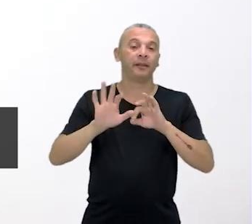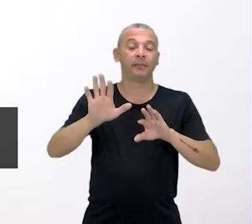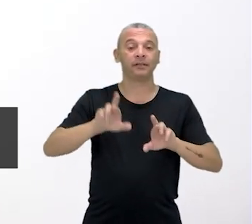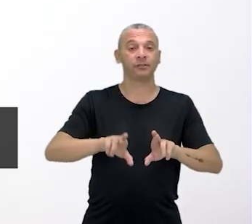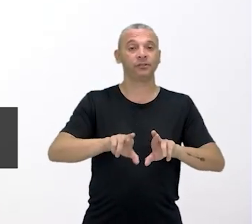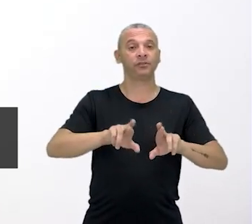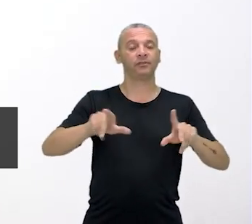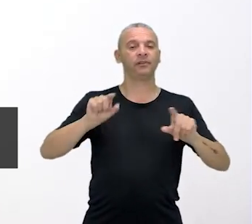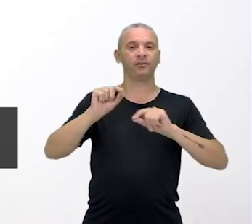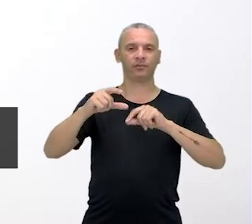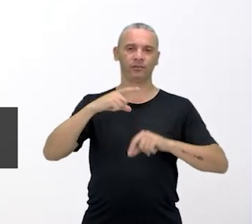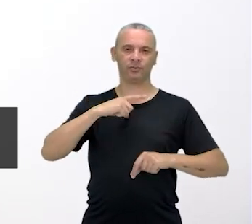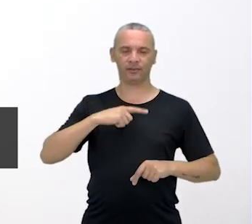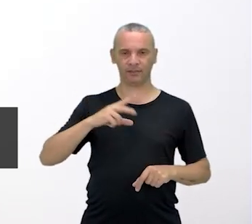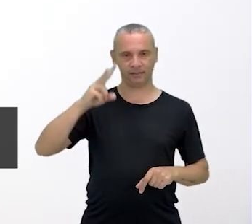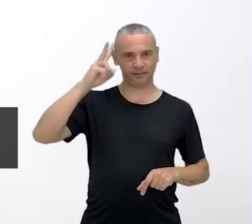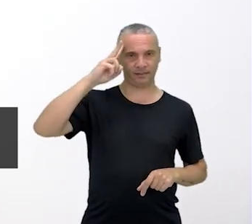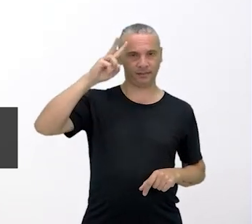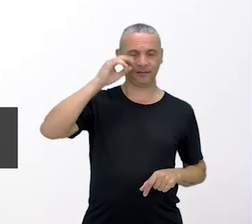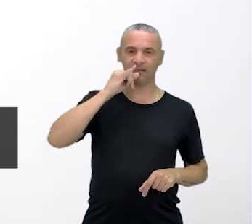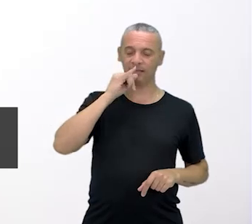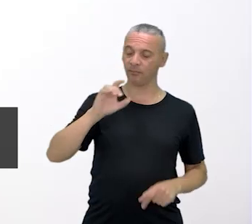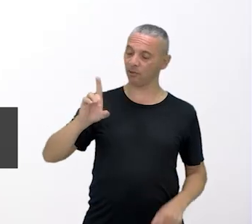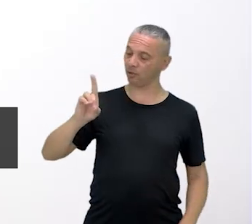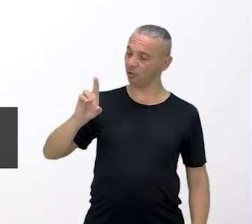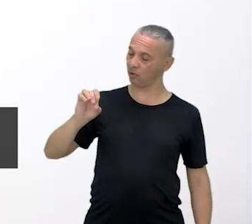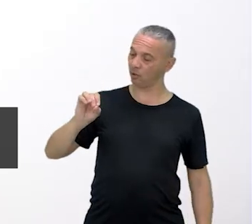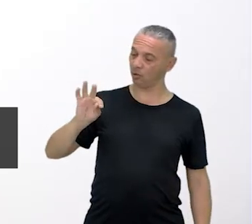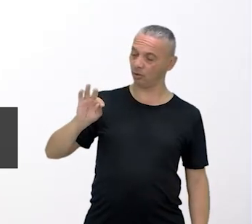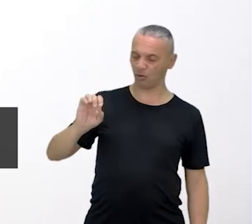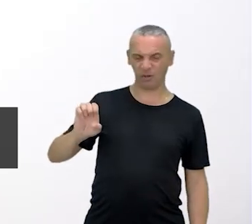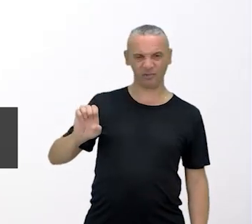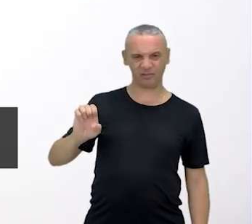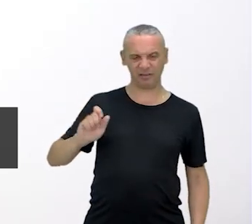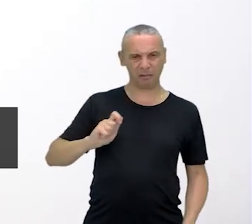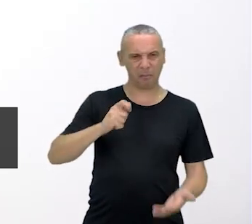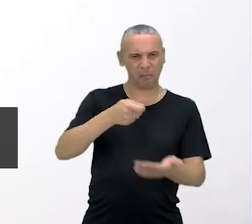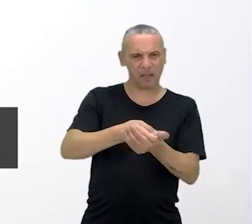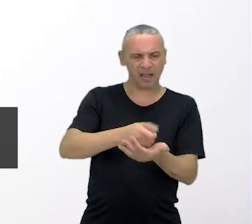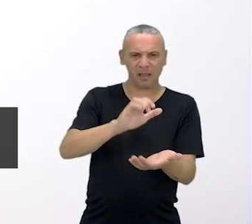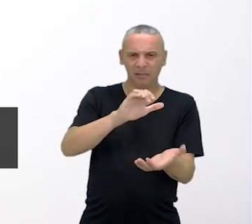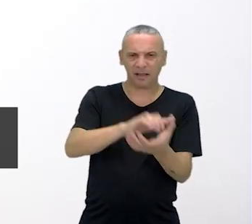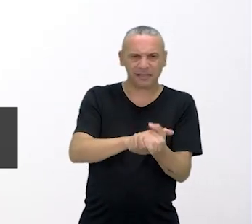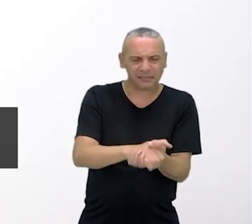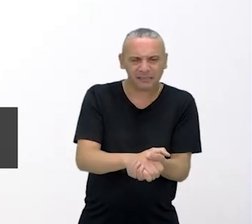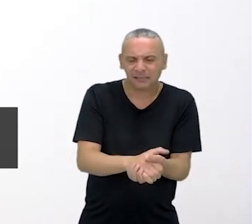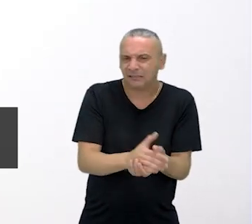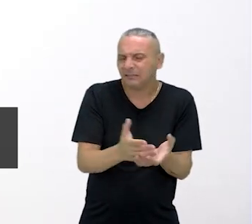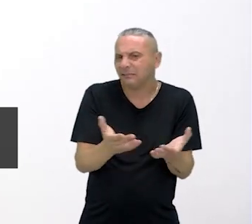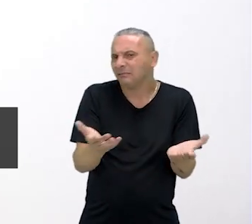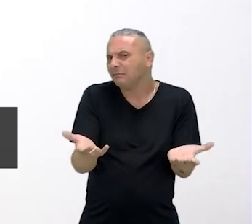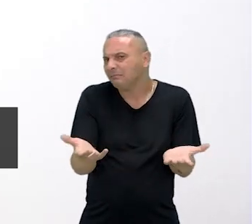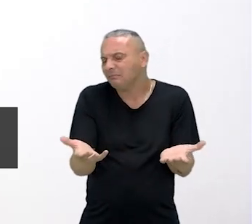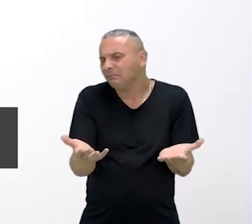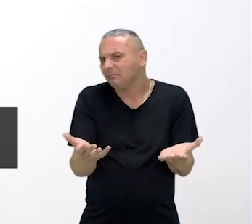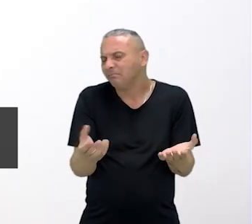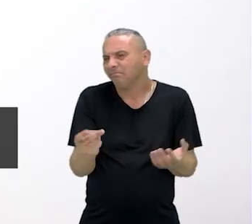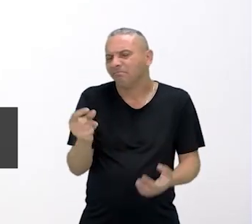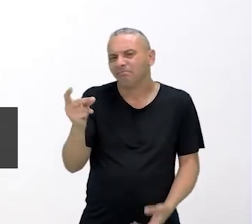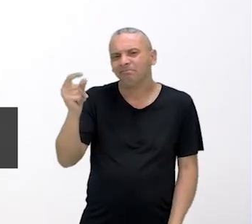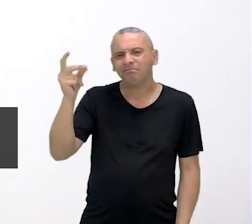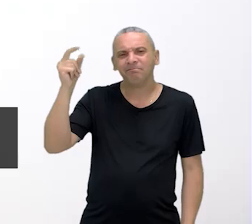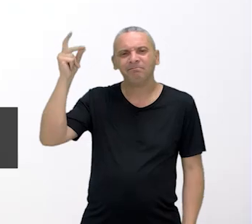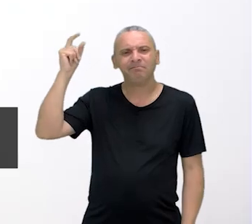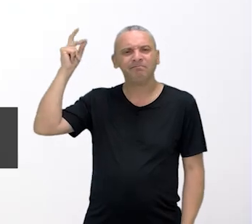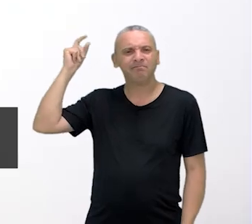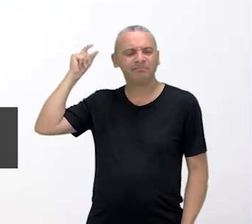né? Então, por exemplo, essa história de dote, para mim soa uma coisa tão estranha, tão distante, né? Uma coisa realmente muito muito antiga, né? Tem um